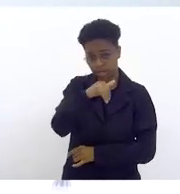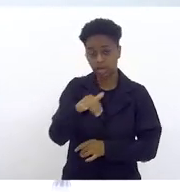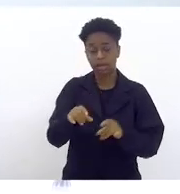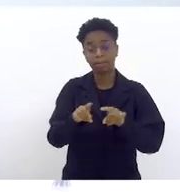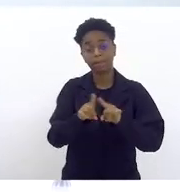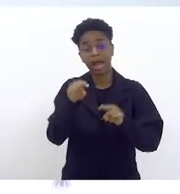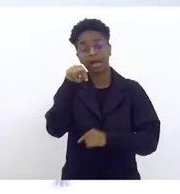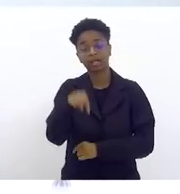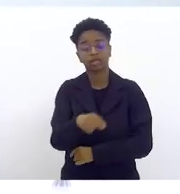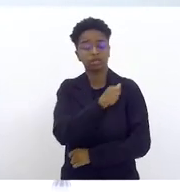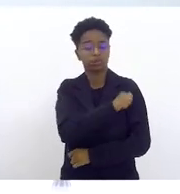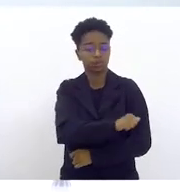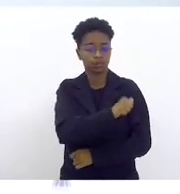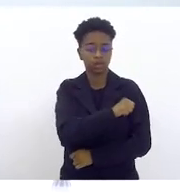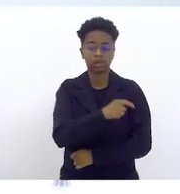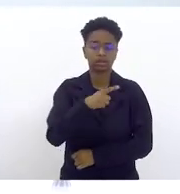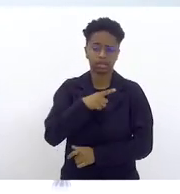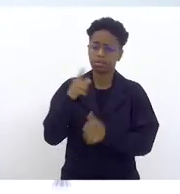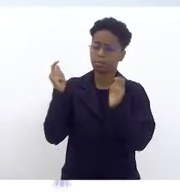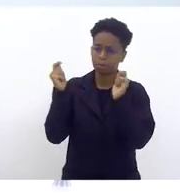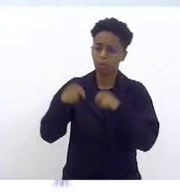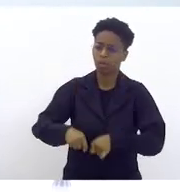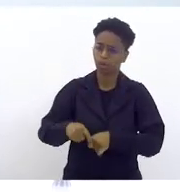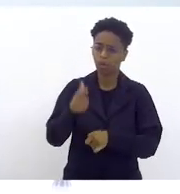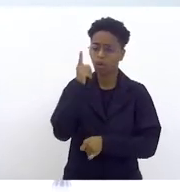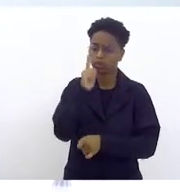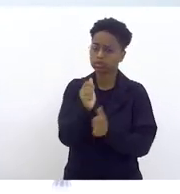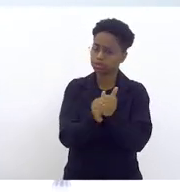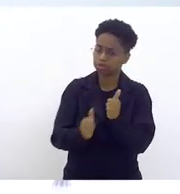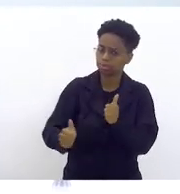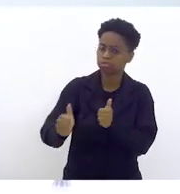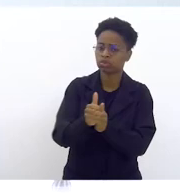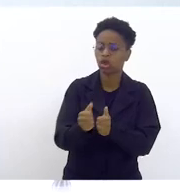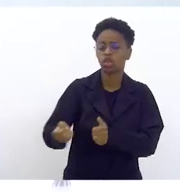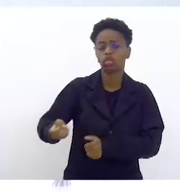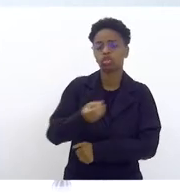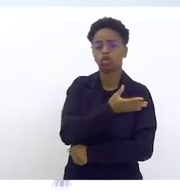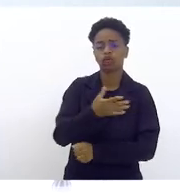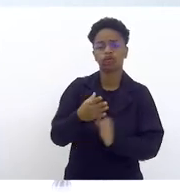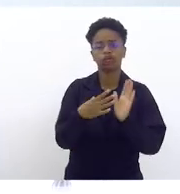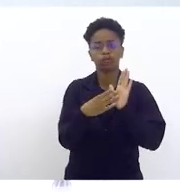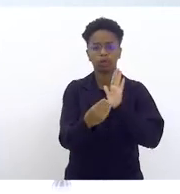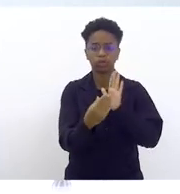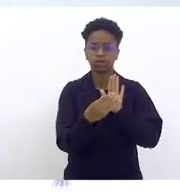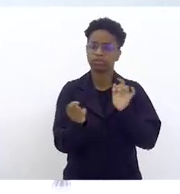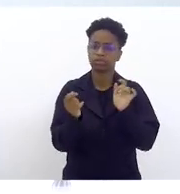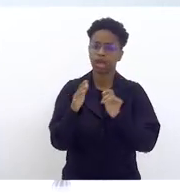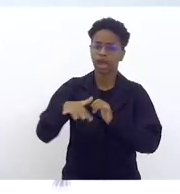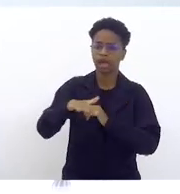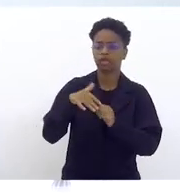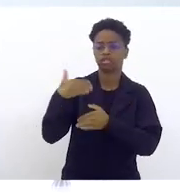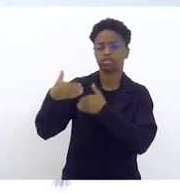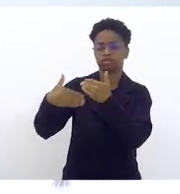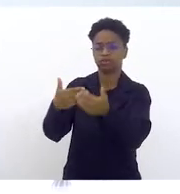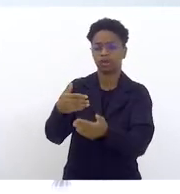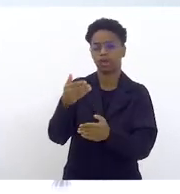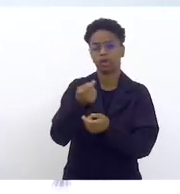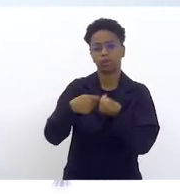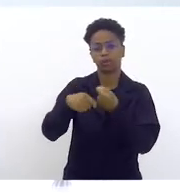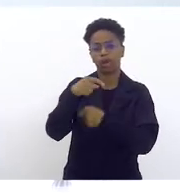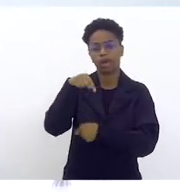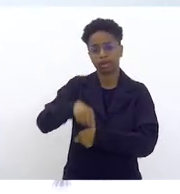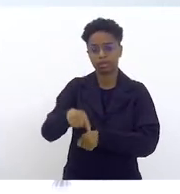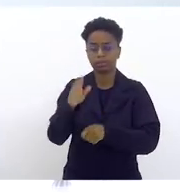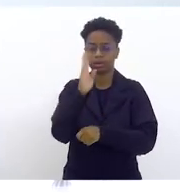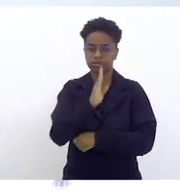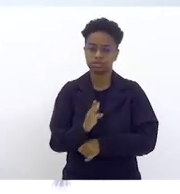o Rio de Janeiro tem grande potencial e protagonizar esse novo modelo de desenvolvimento no Brasil e ser a capital do